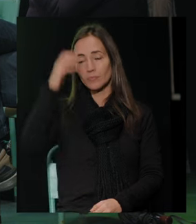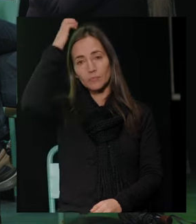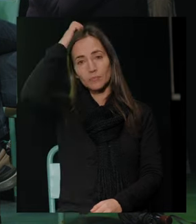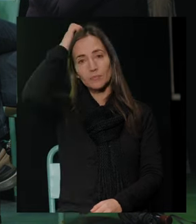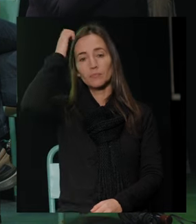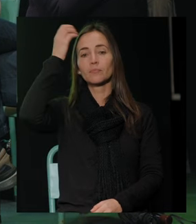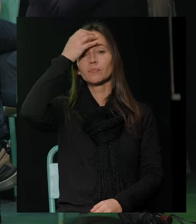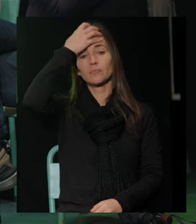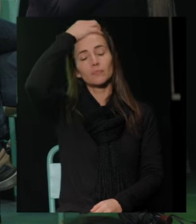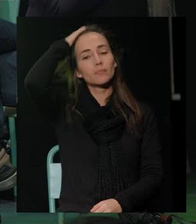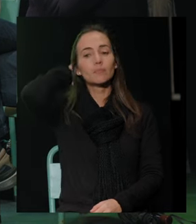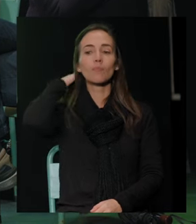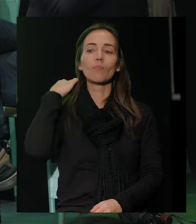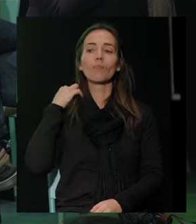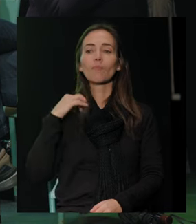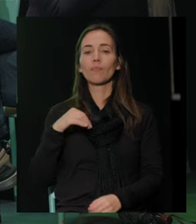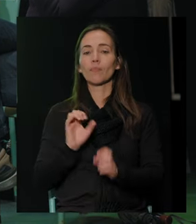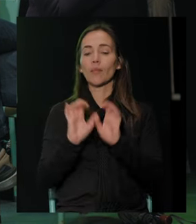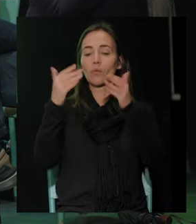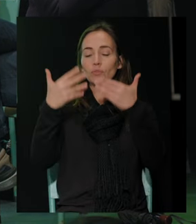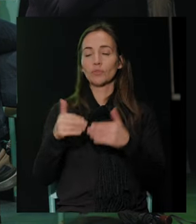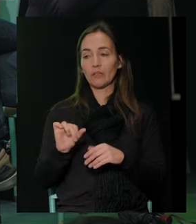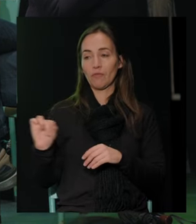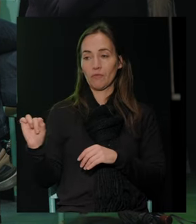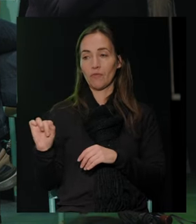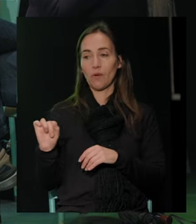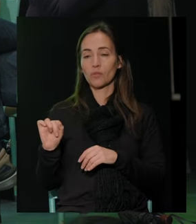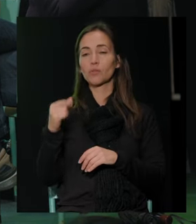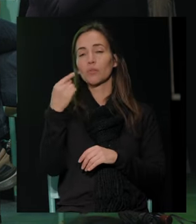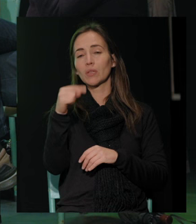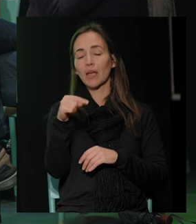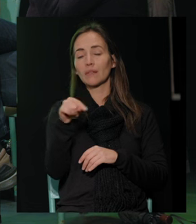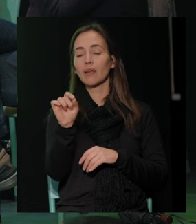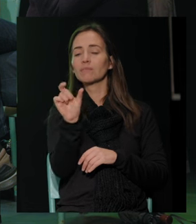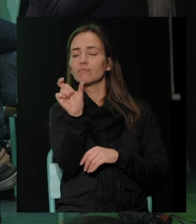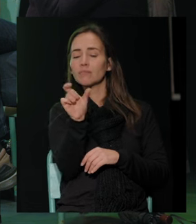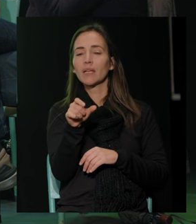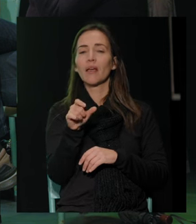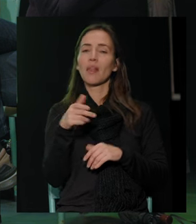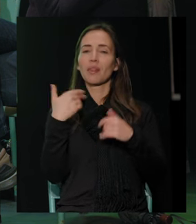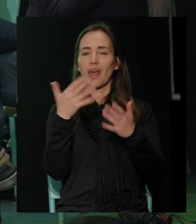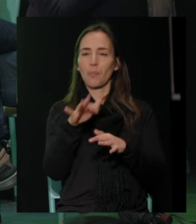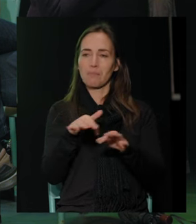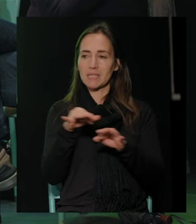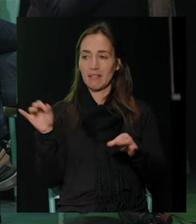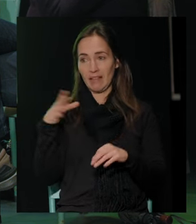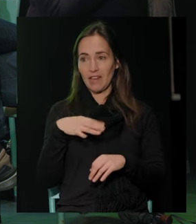No vosso site tem lá uma parte de oferecer um presente. Sim. Queres falar